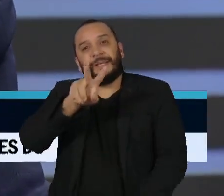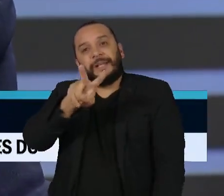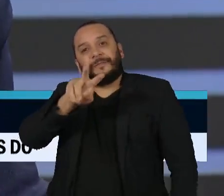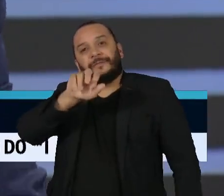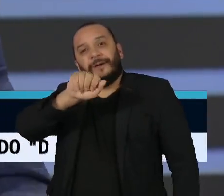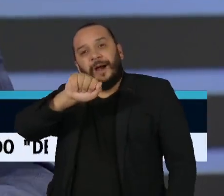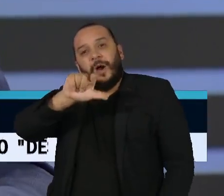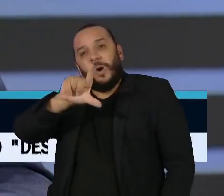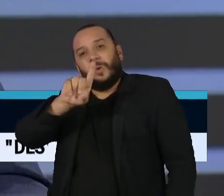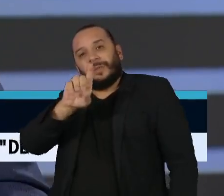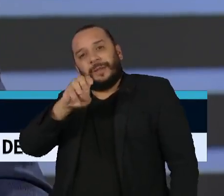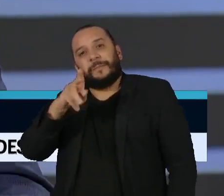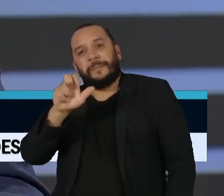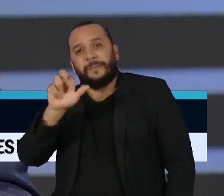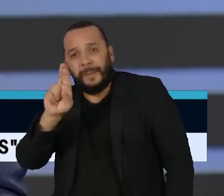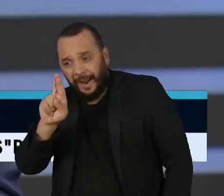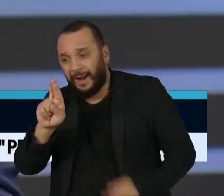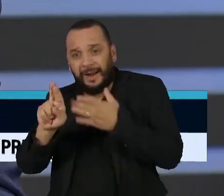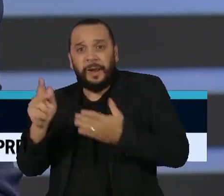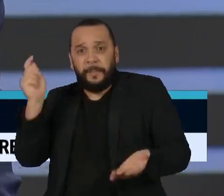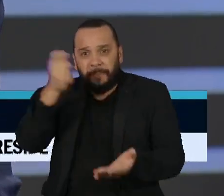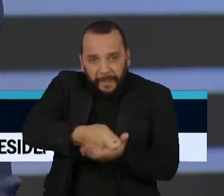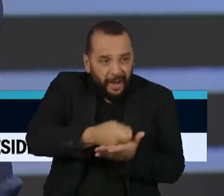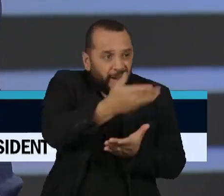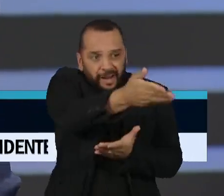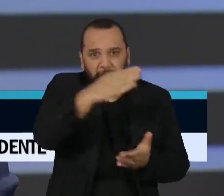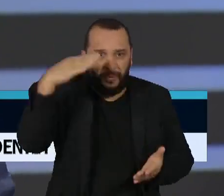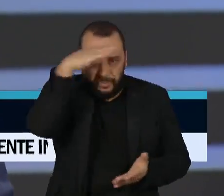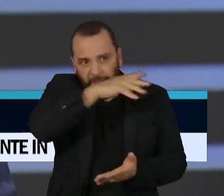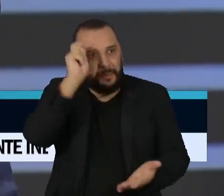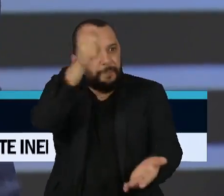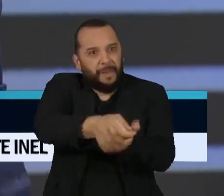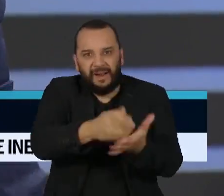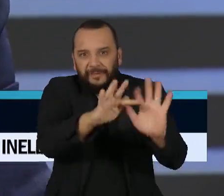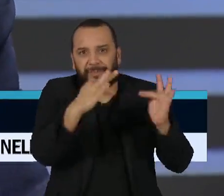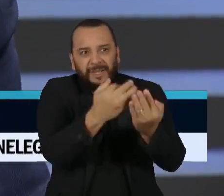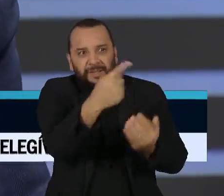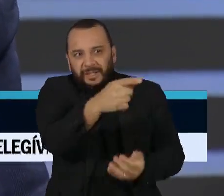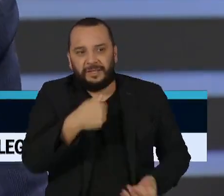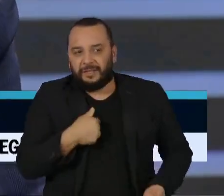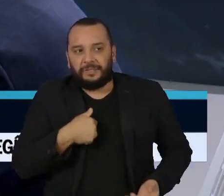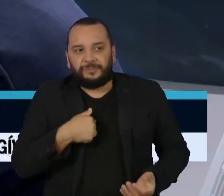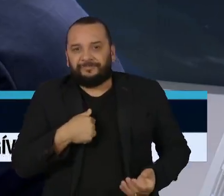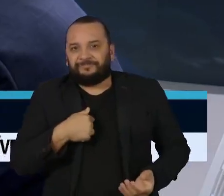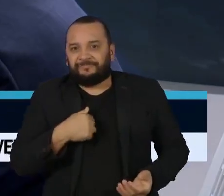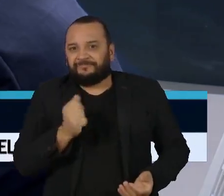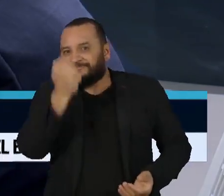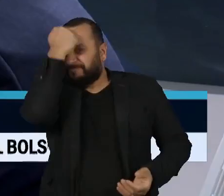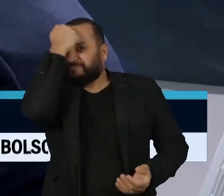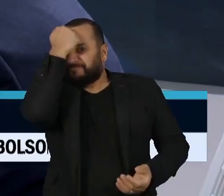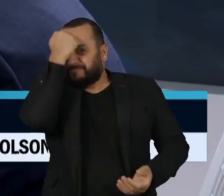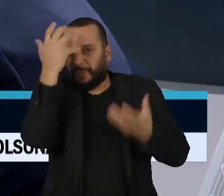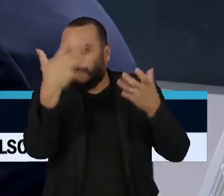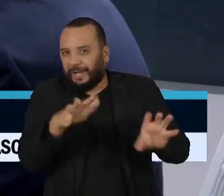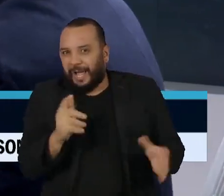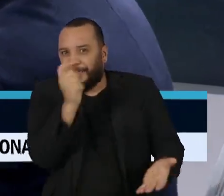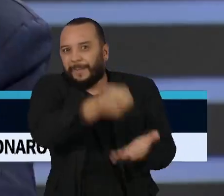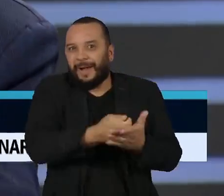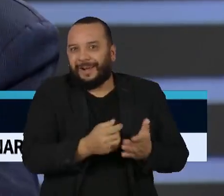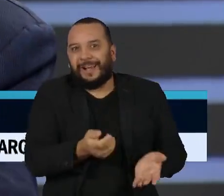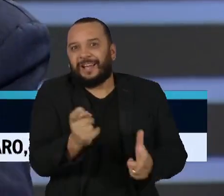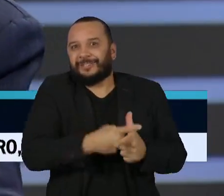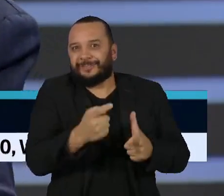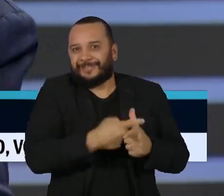Bolsonaro, é do Valdemar e não do Bolsonaro. Lembrar também que ele não tem a caneta. Né? Quem tem a caneta é o Tarcísio. Então,